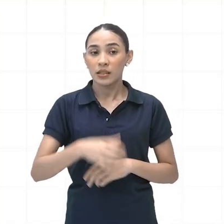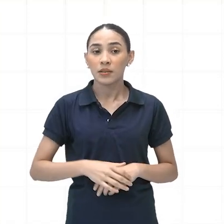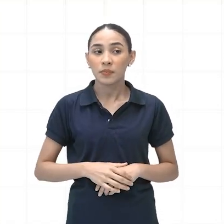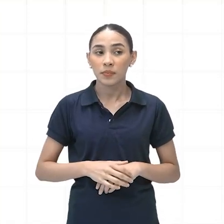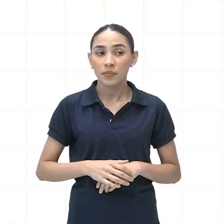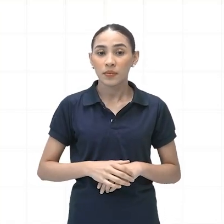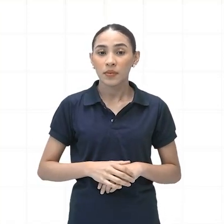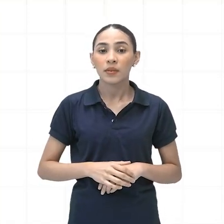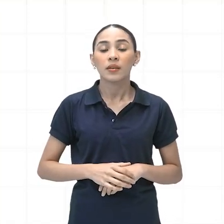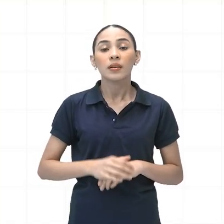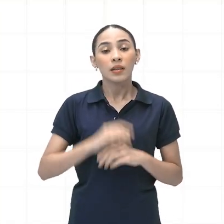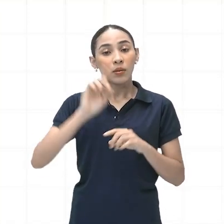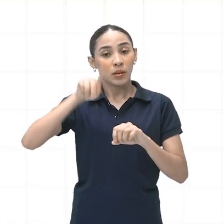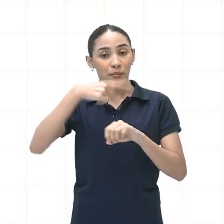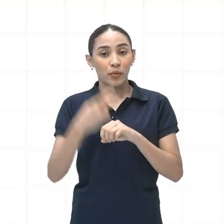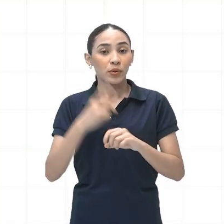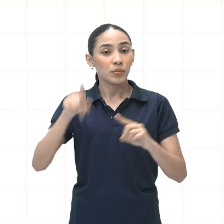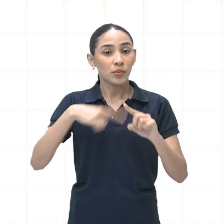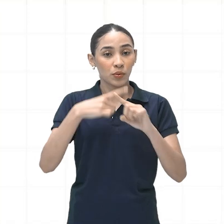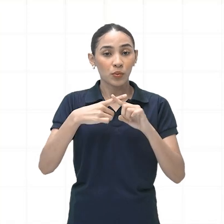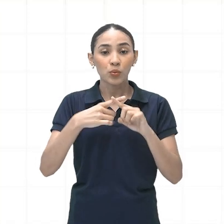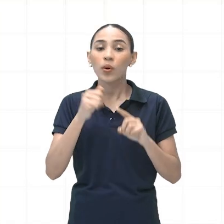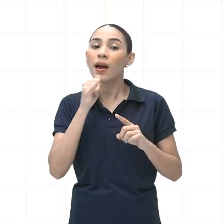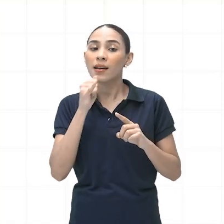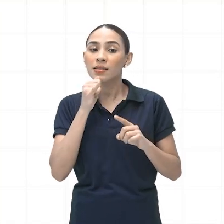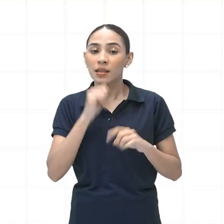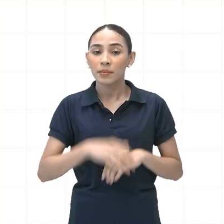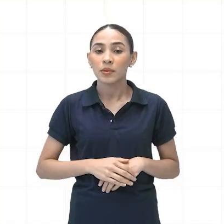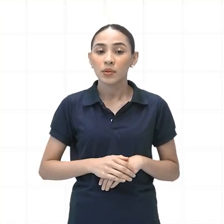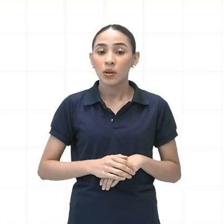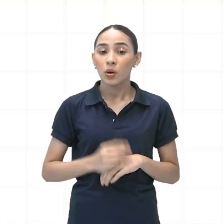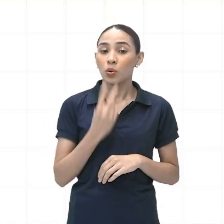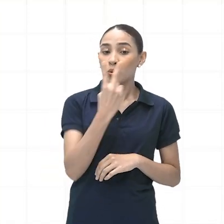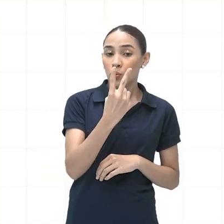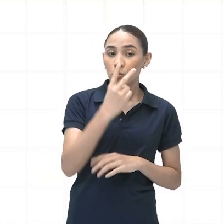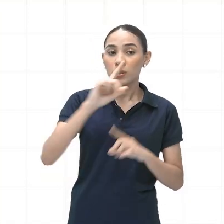2,646, faço esse produto. Então,